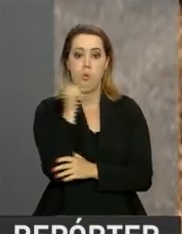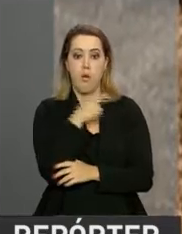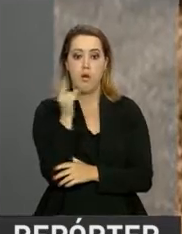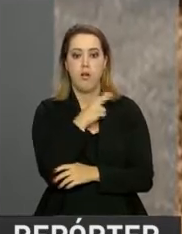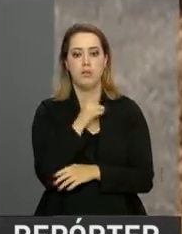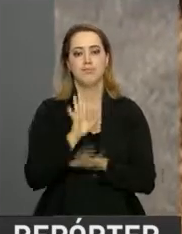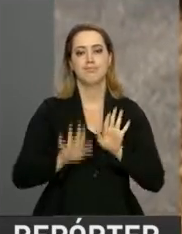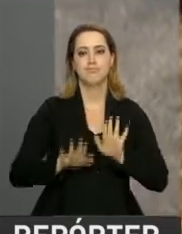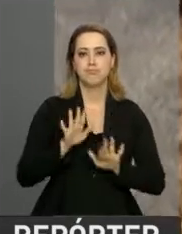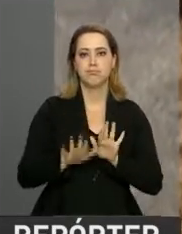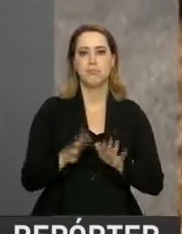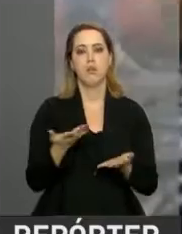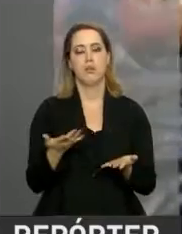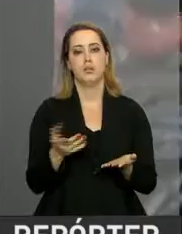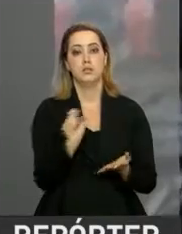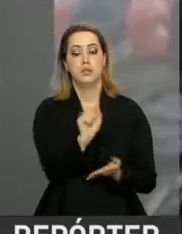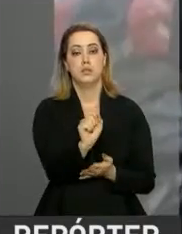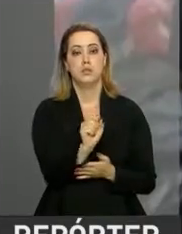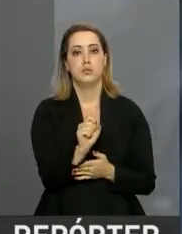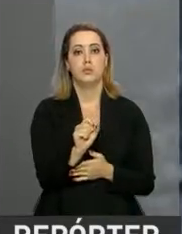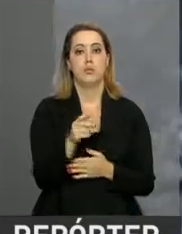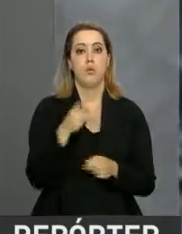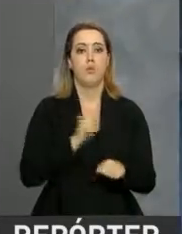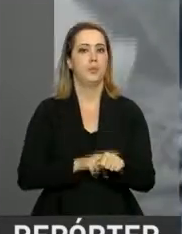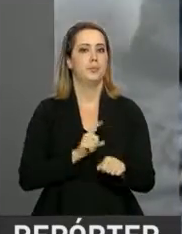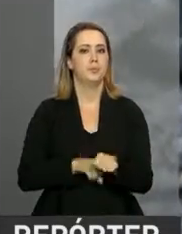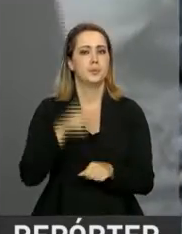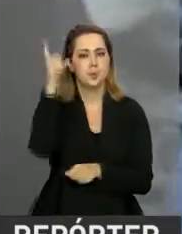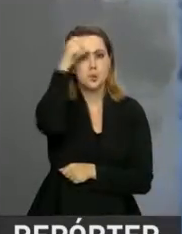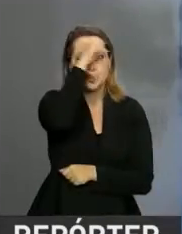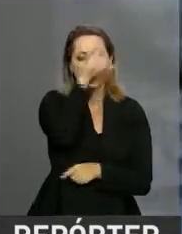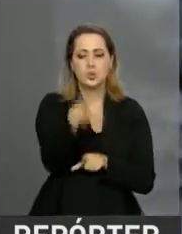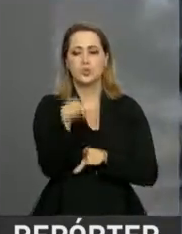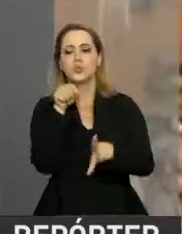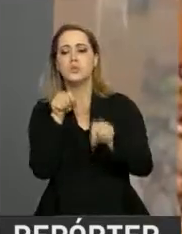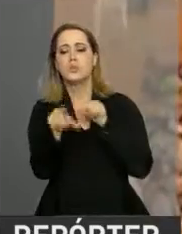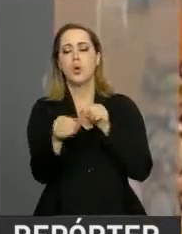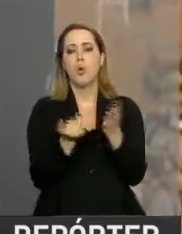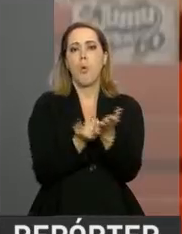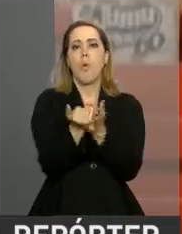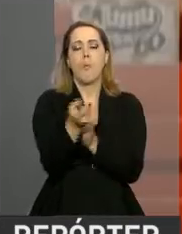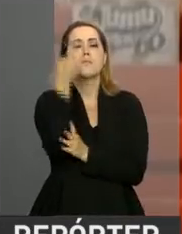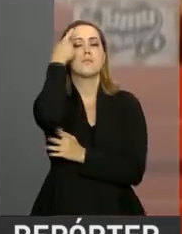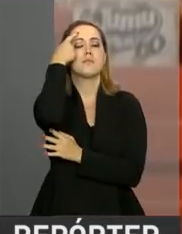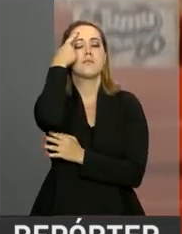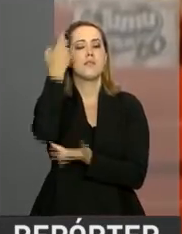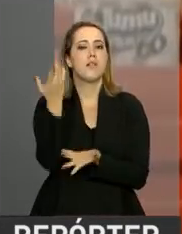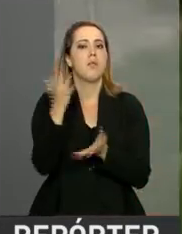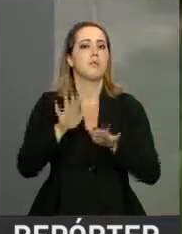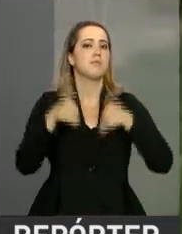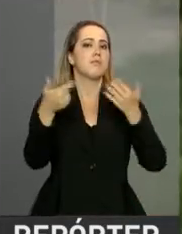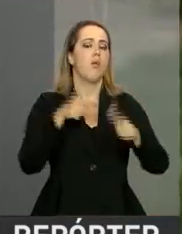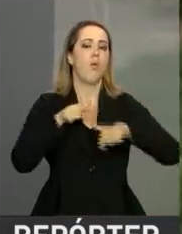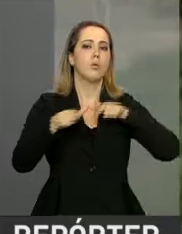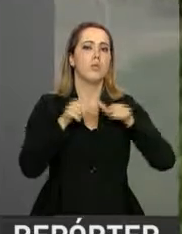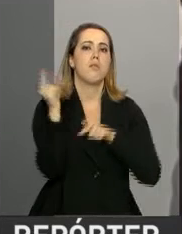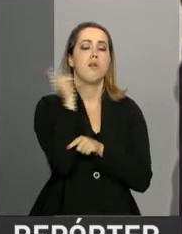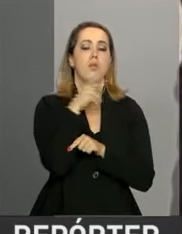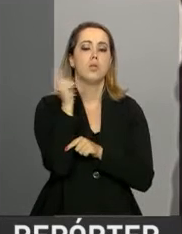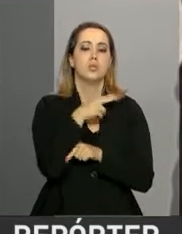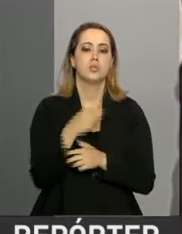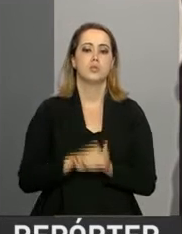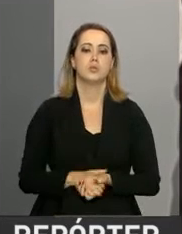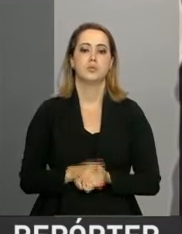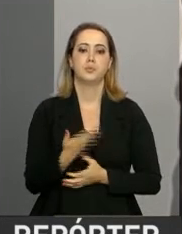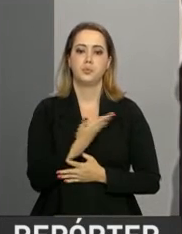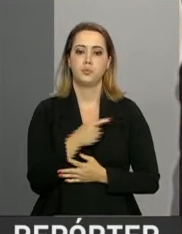outros, nem tanto. Na relatividade do momento, o importante era começar a pensar medidas emergenciais. Nós